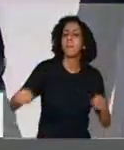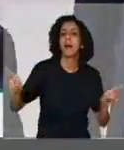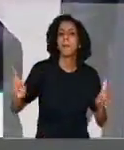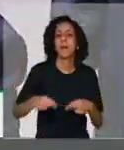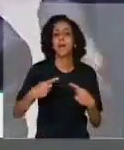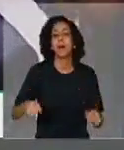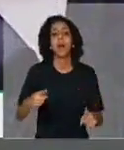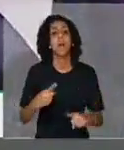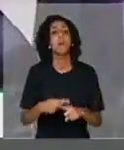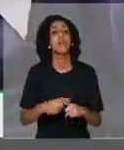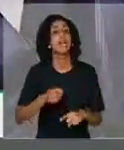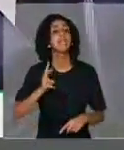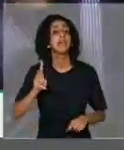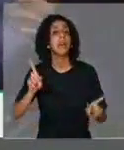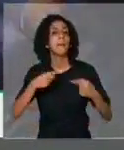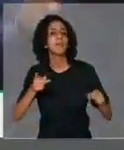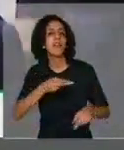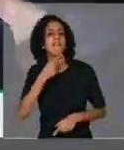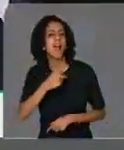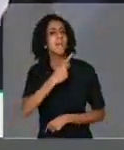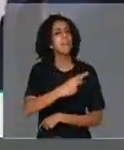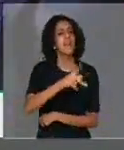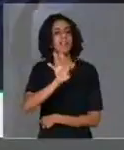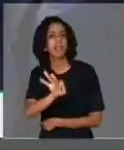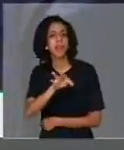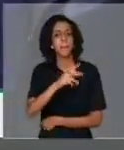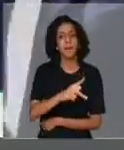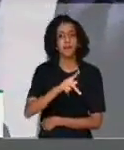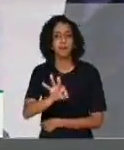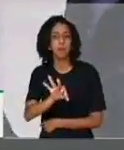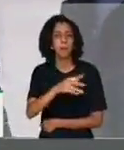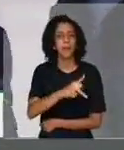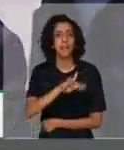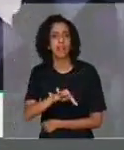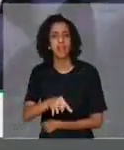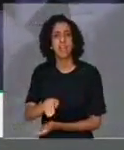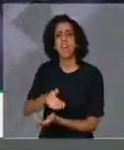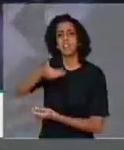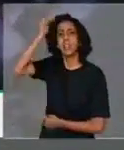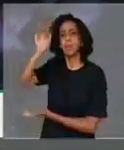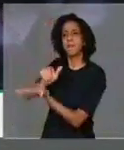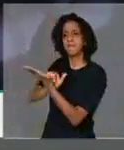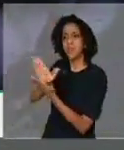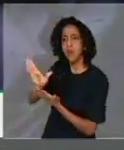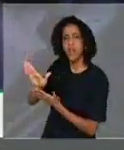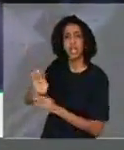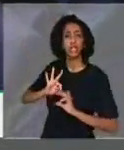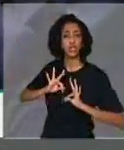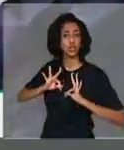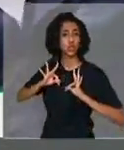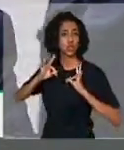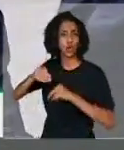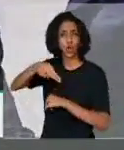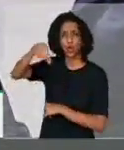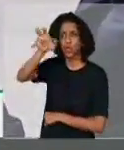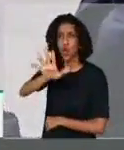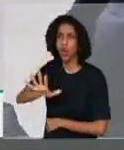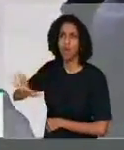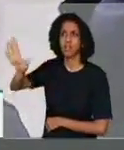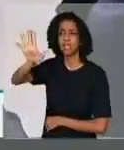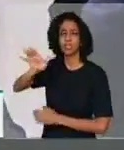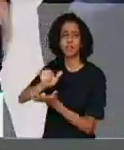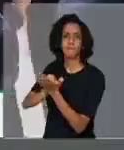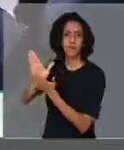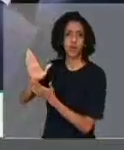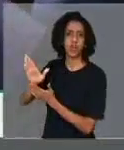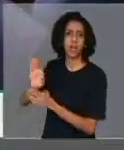só vai dar PT, vai dar PT, vai dar PT. Vai dar PT e fora Temer, em todo o Nordeste brasileiro,